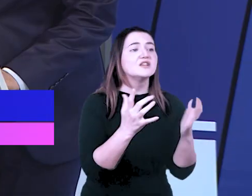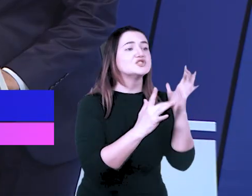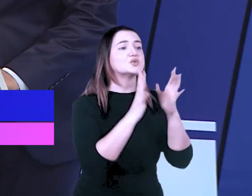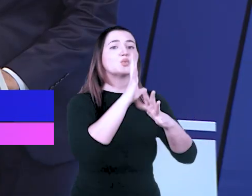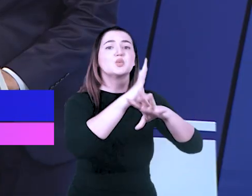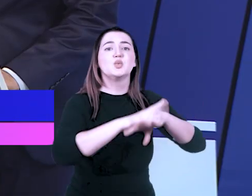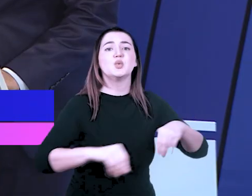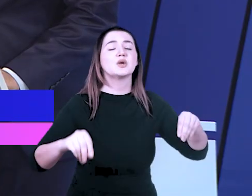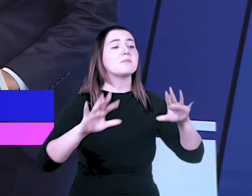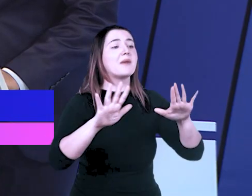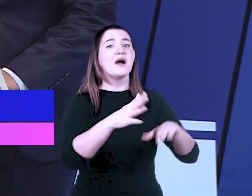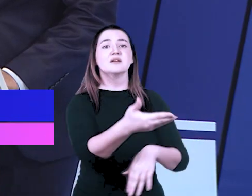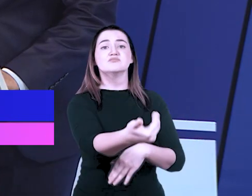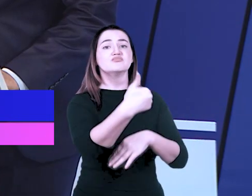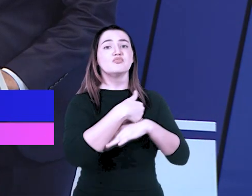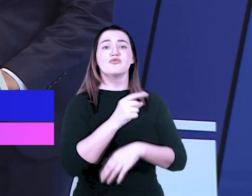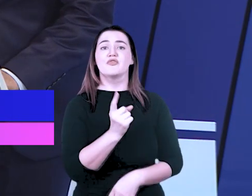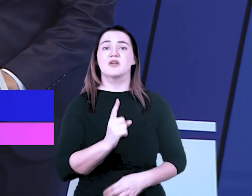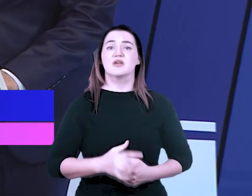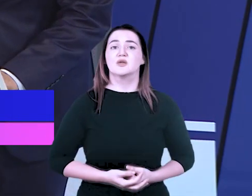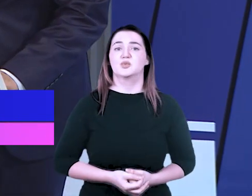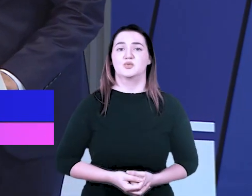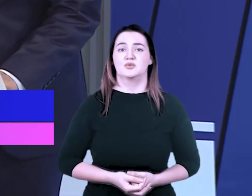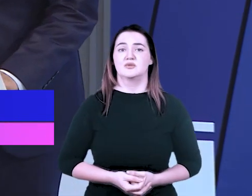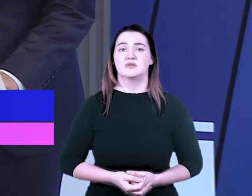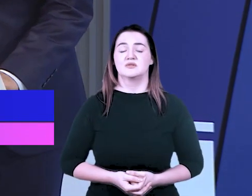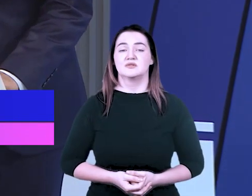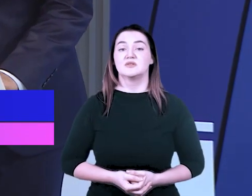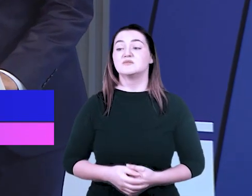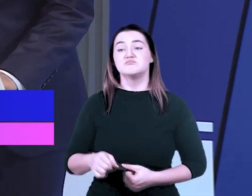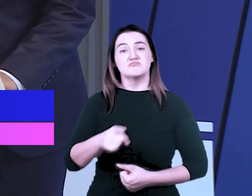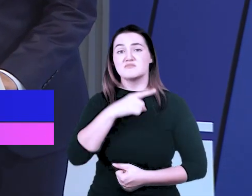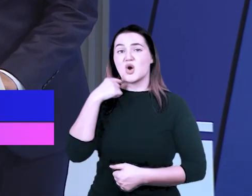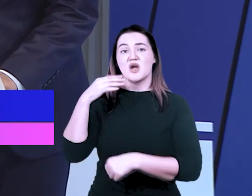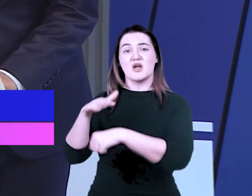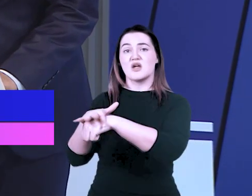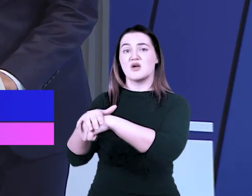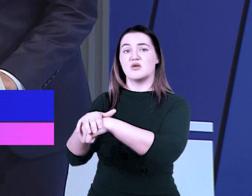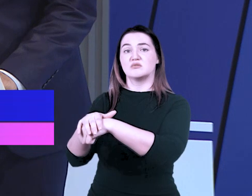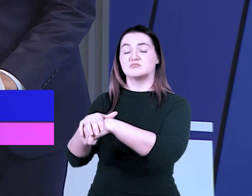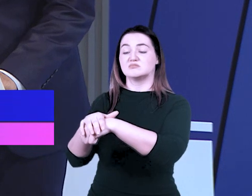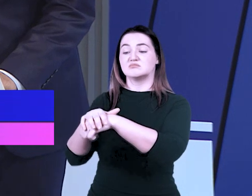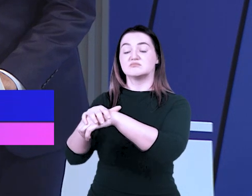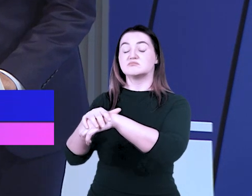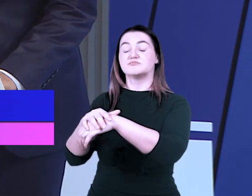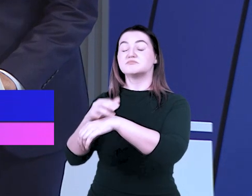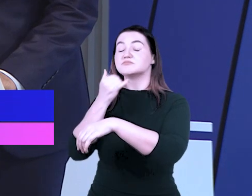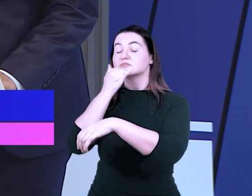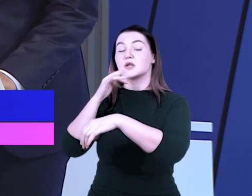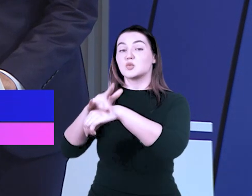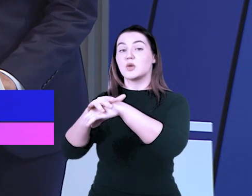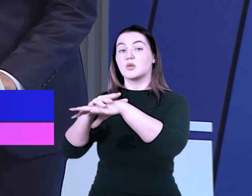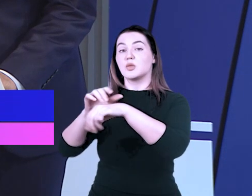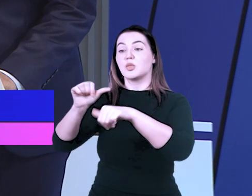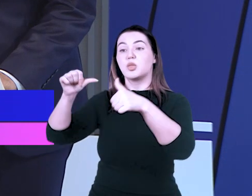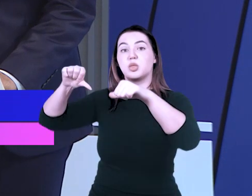cura. Se Lázaro já estava morto, morte para Jesus nunca é um